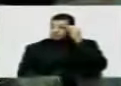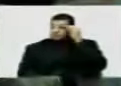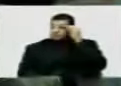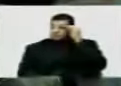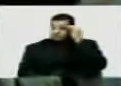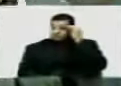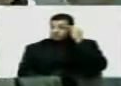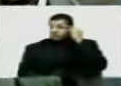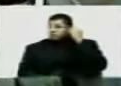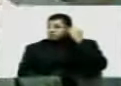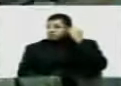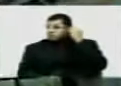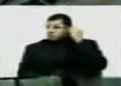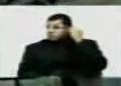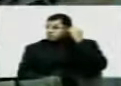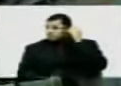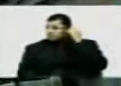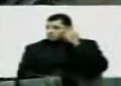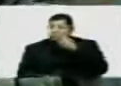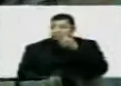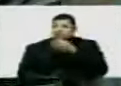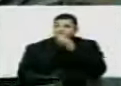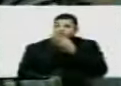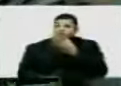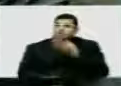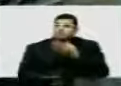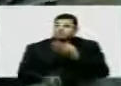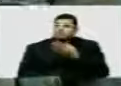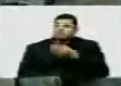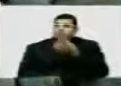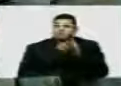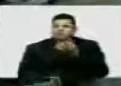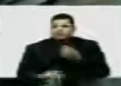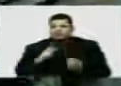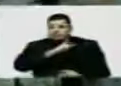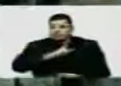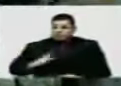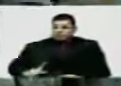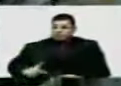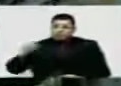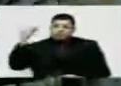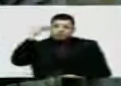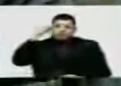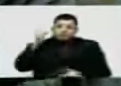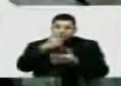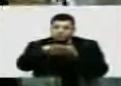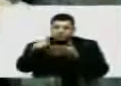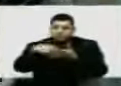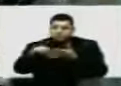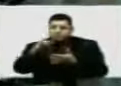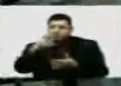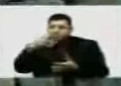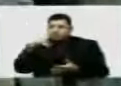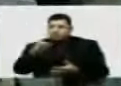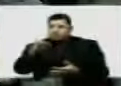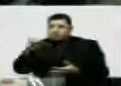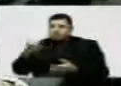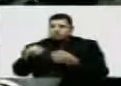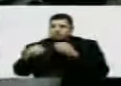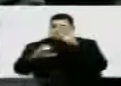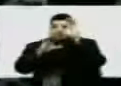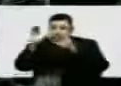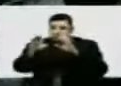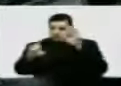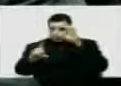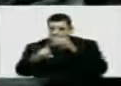atenção desviada para um outro assunto quando eu falava, basta que a Presidência da República, numa caneta, mexa no IPI, no II, para que o